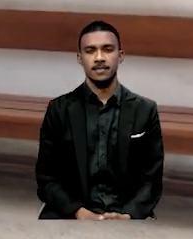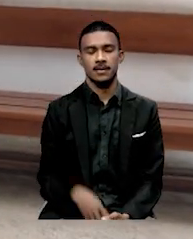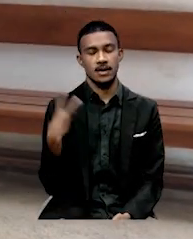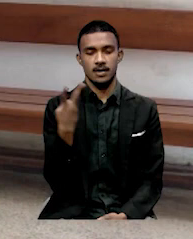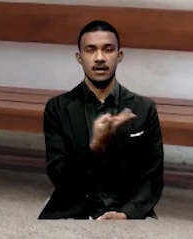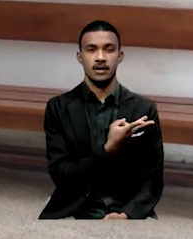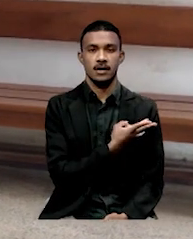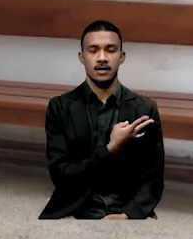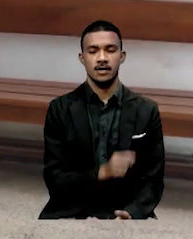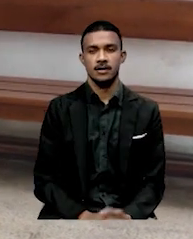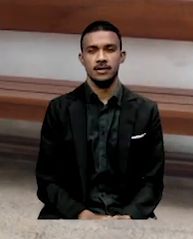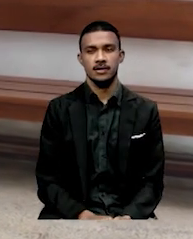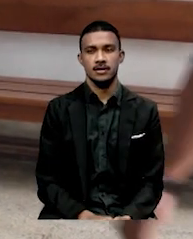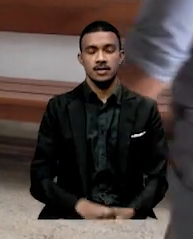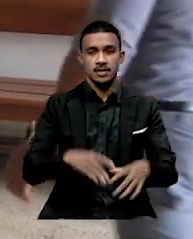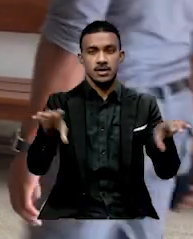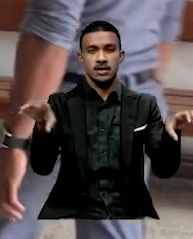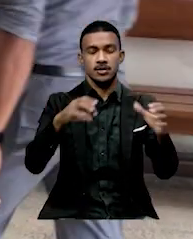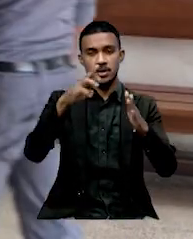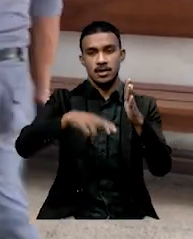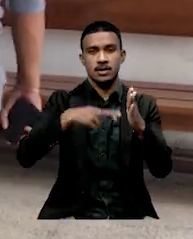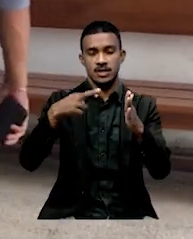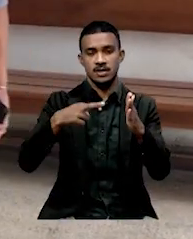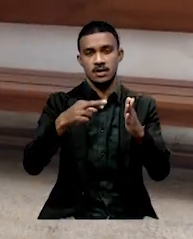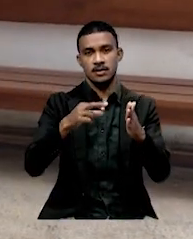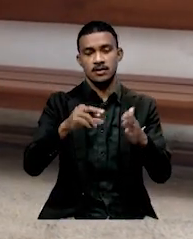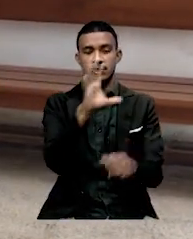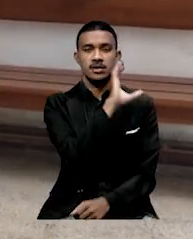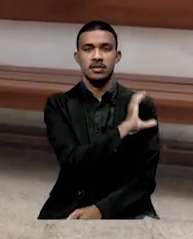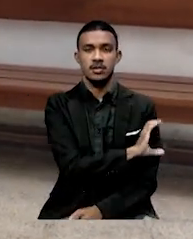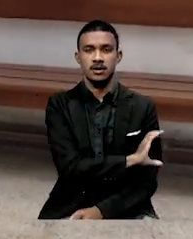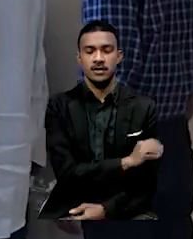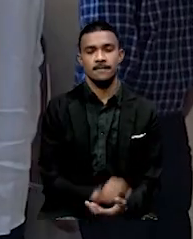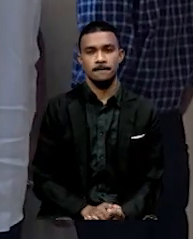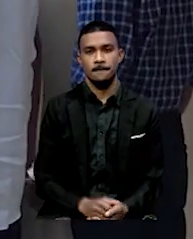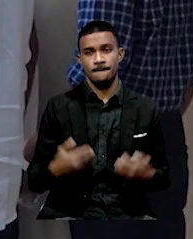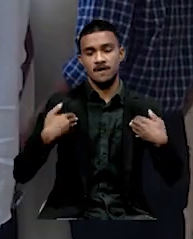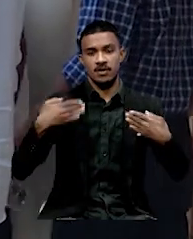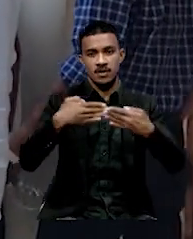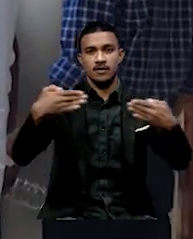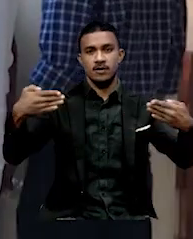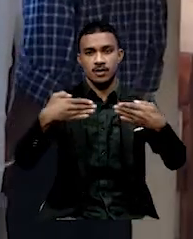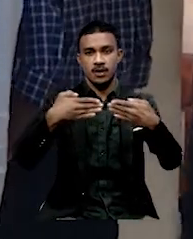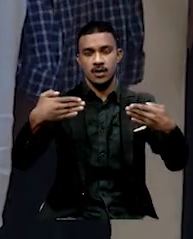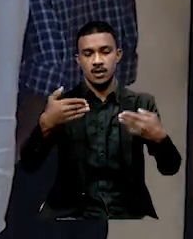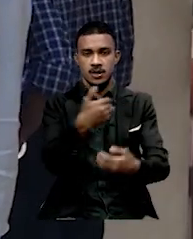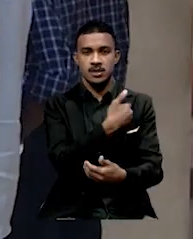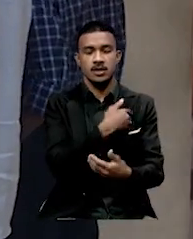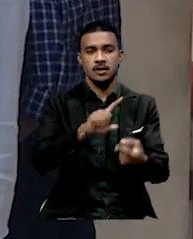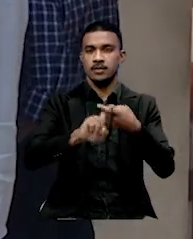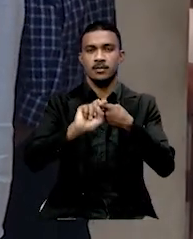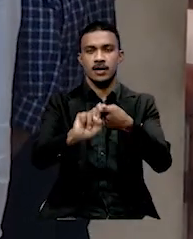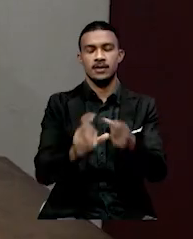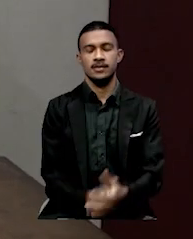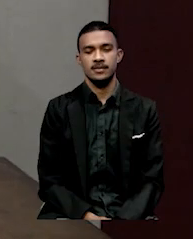itaninia sistema gestão segurança e a fronteira sedok metin.